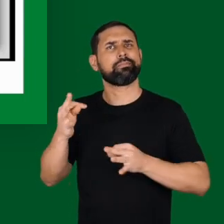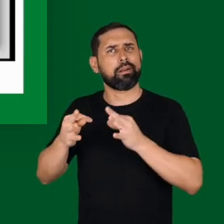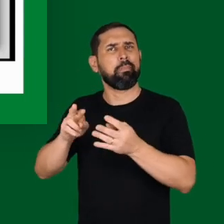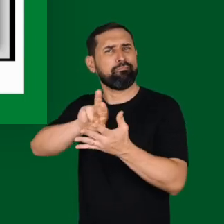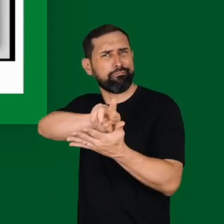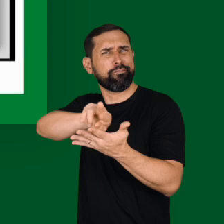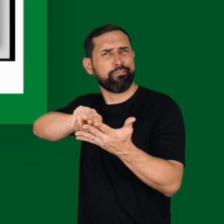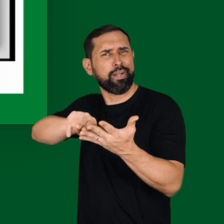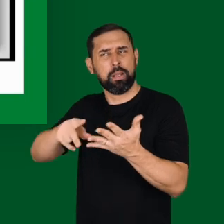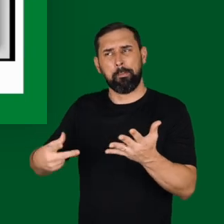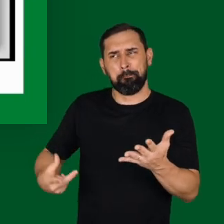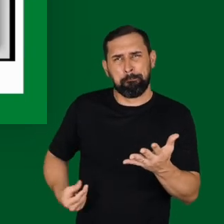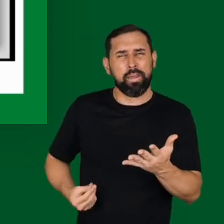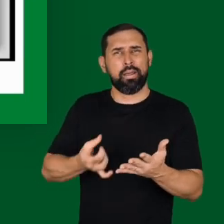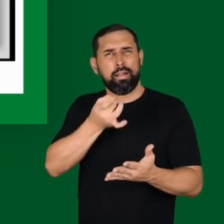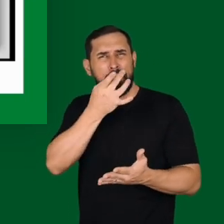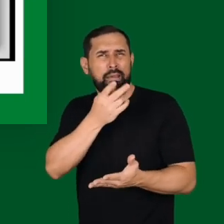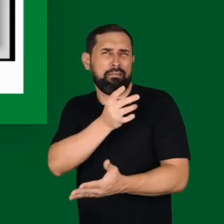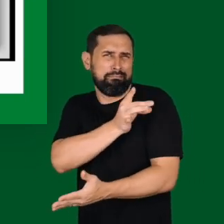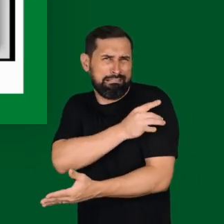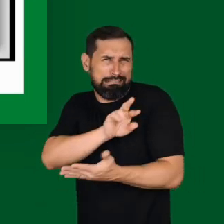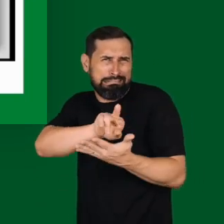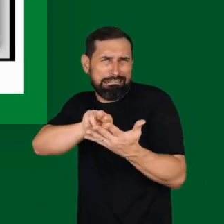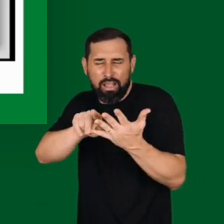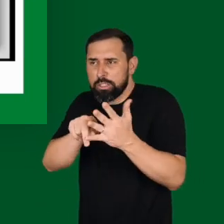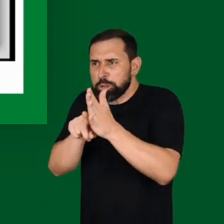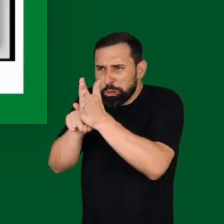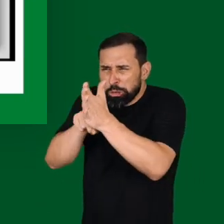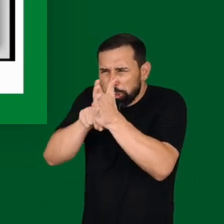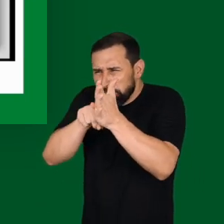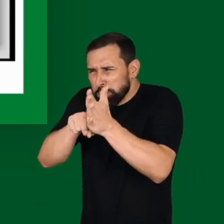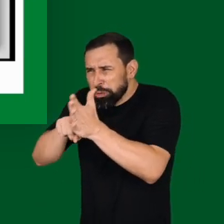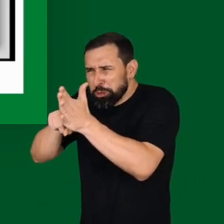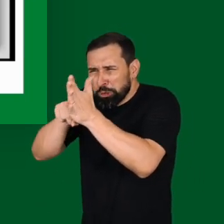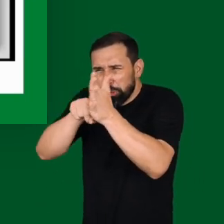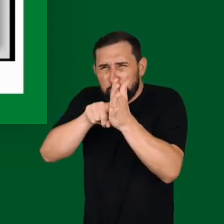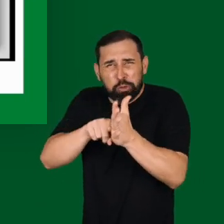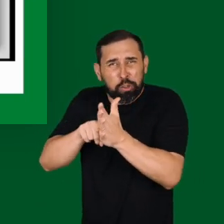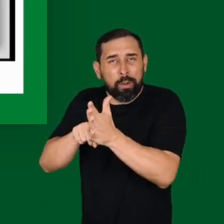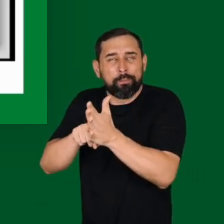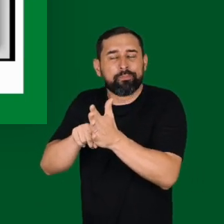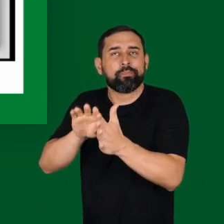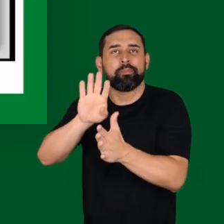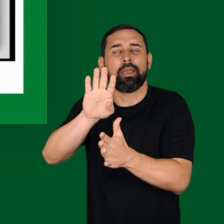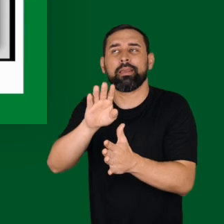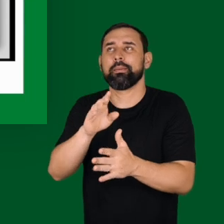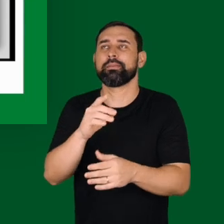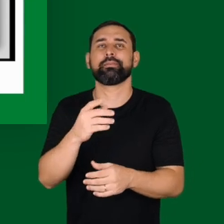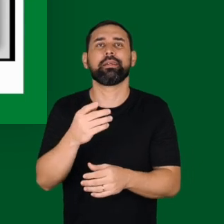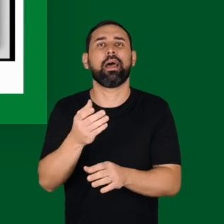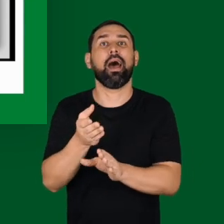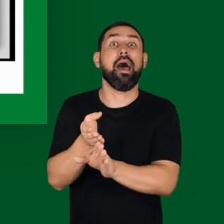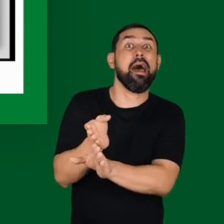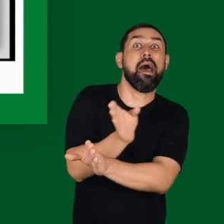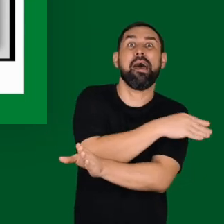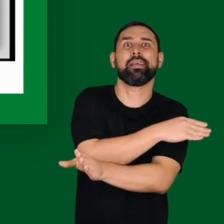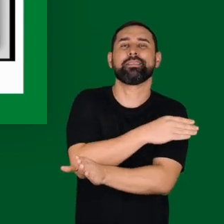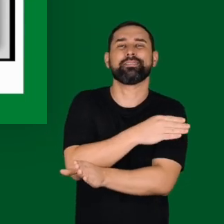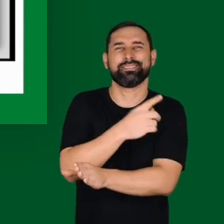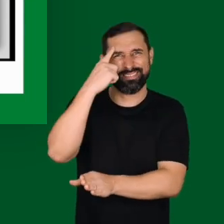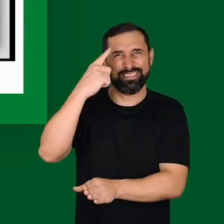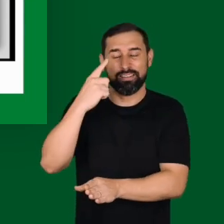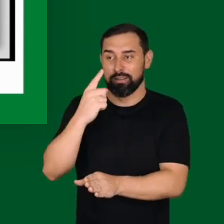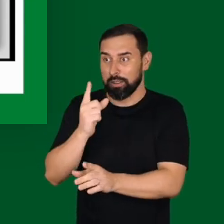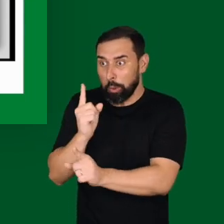anos, foram descobertas várias insulinas, o que melhorou muito o tratamento do diabetes tipo 1. Por quê? essas